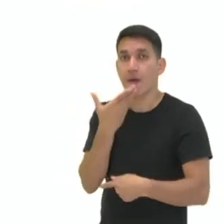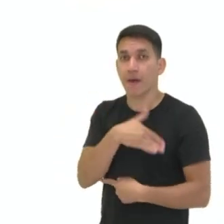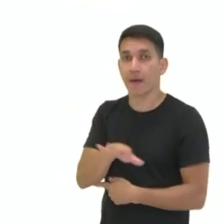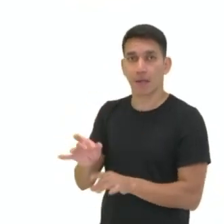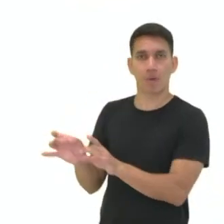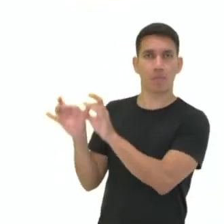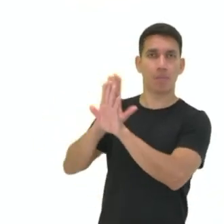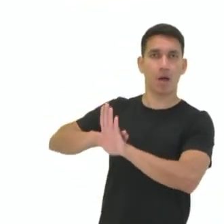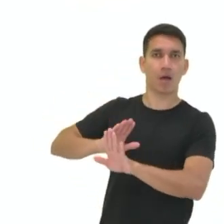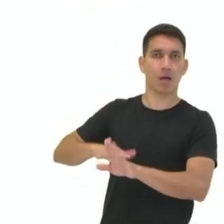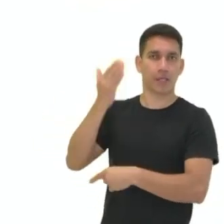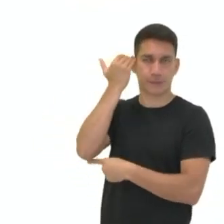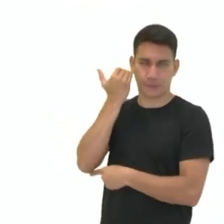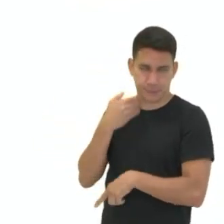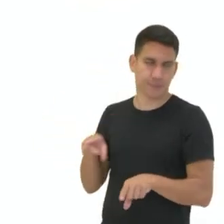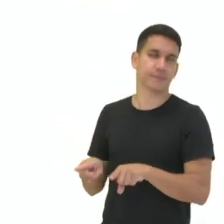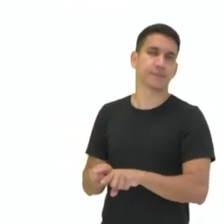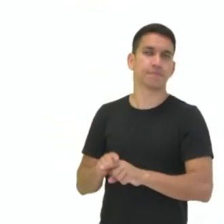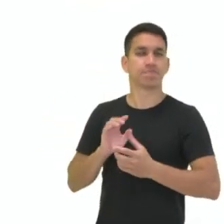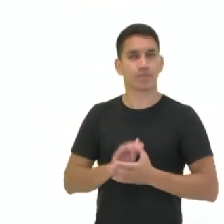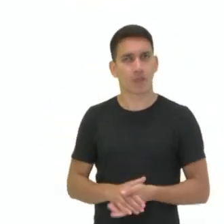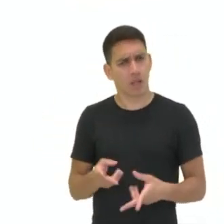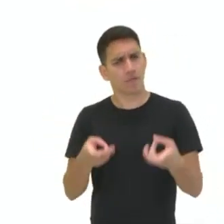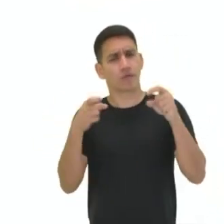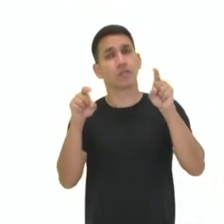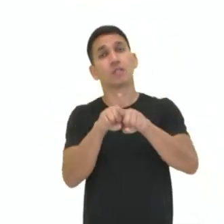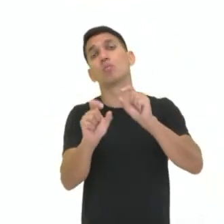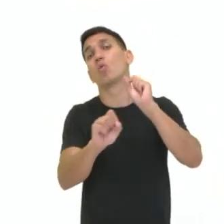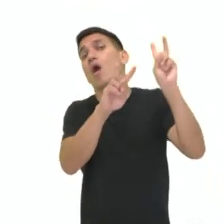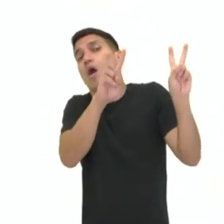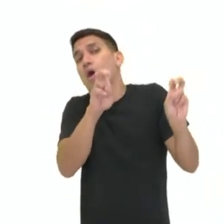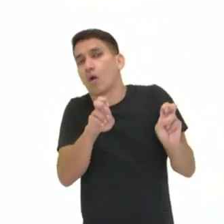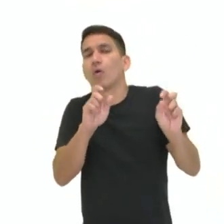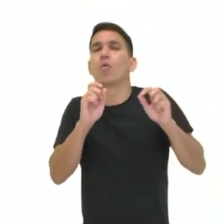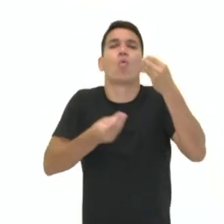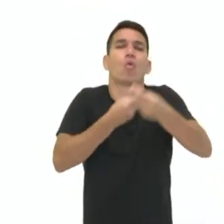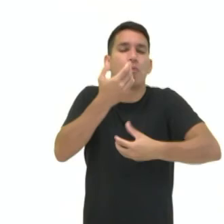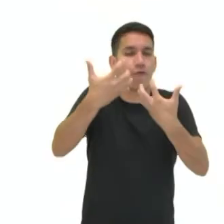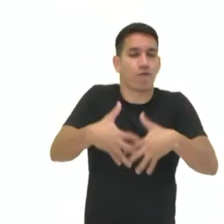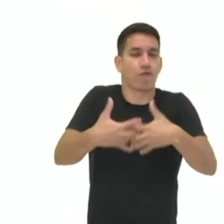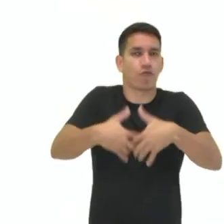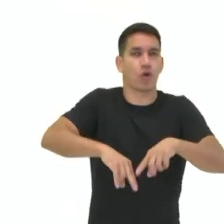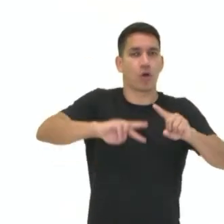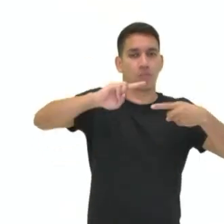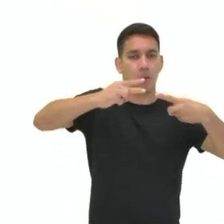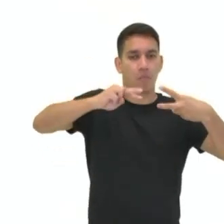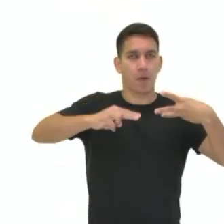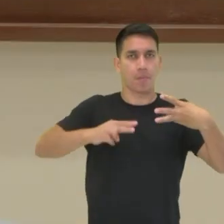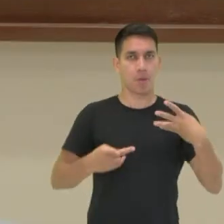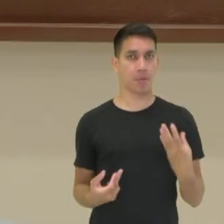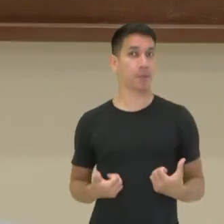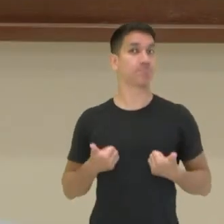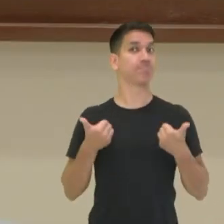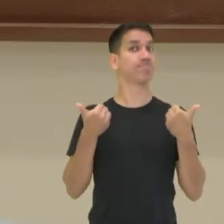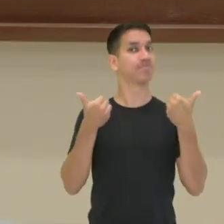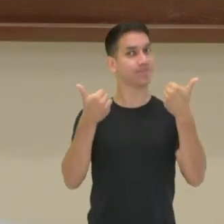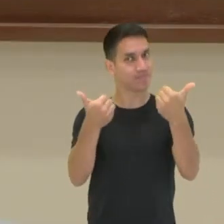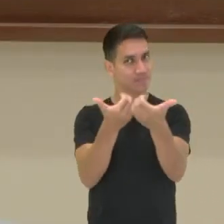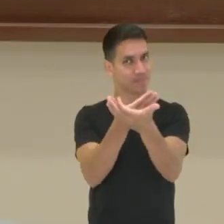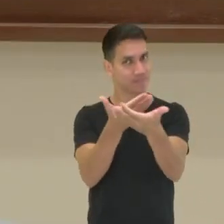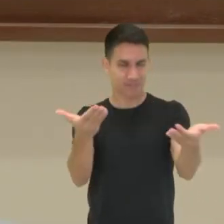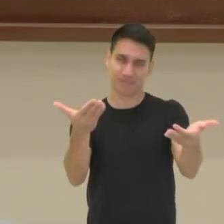a crianças e adolescentes. Também vimos do que se trata e como funcionam os hiperlinks, meus queridos e